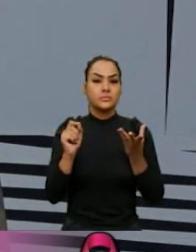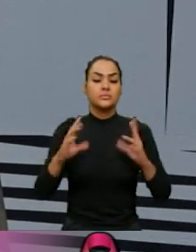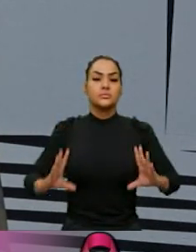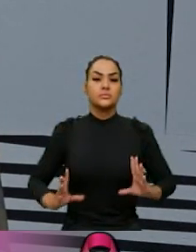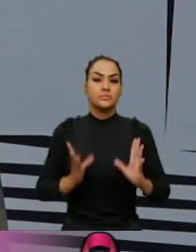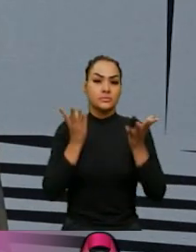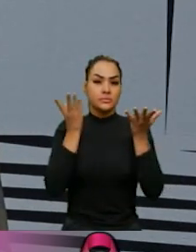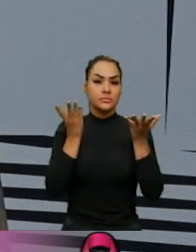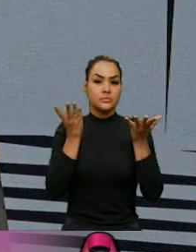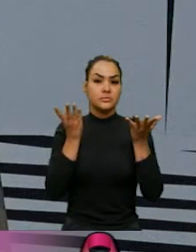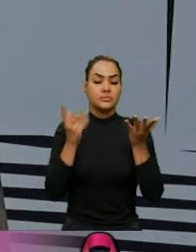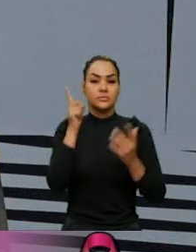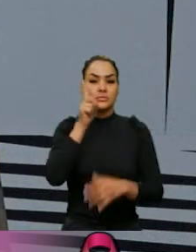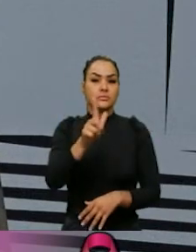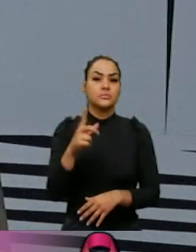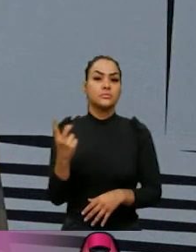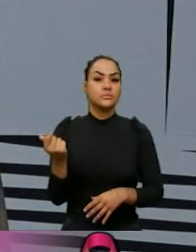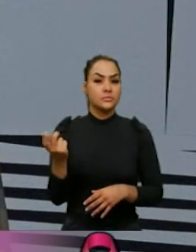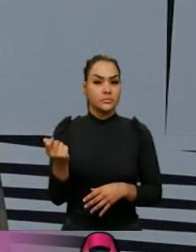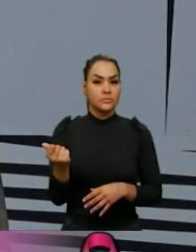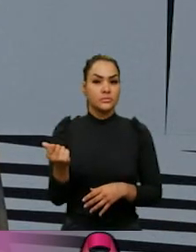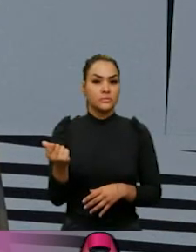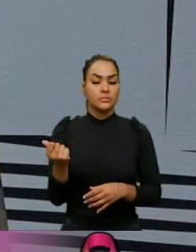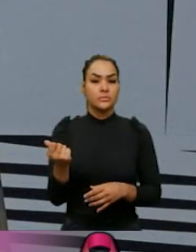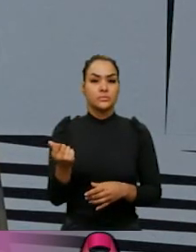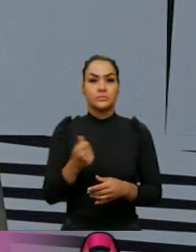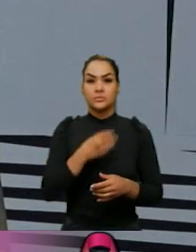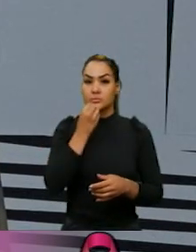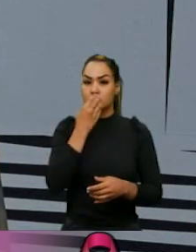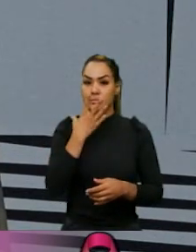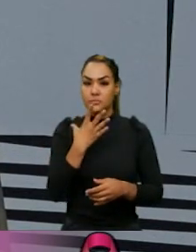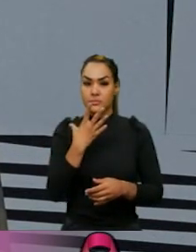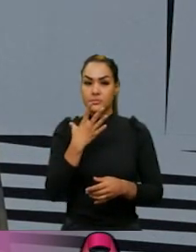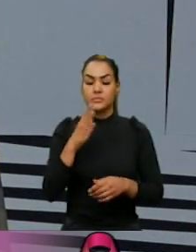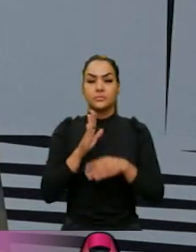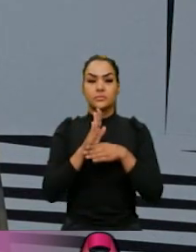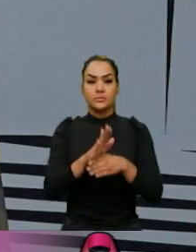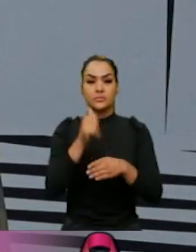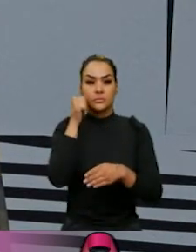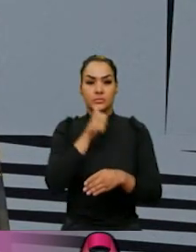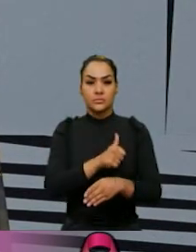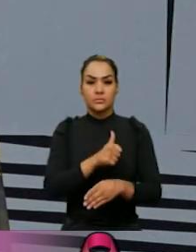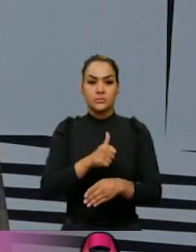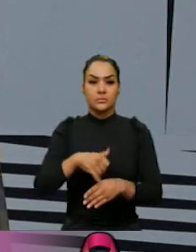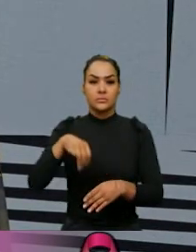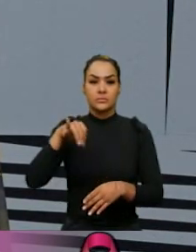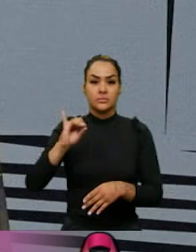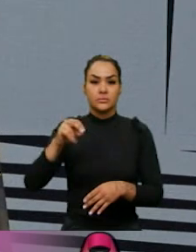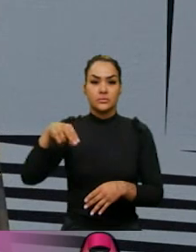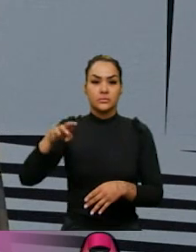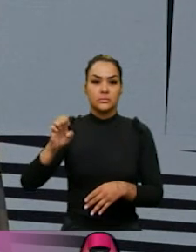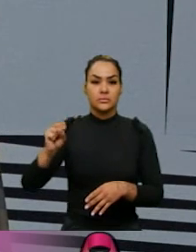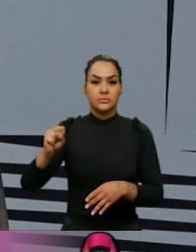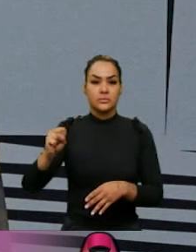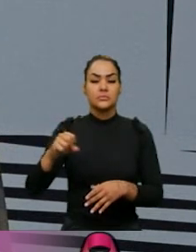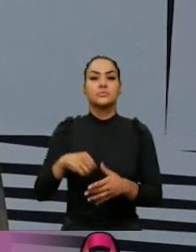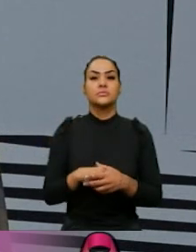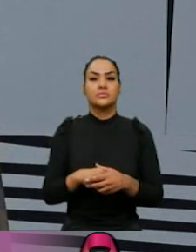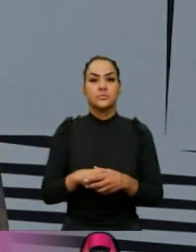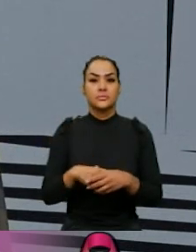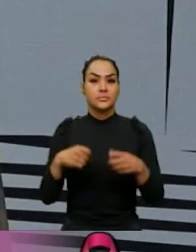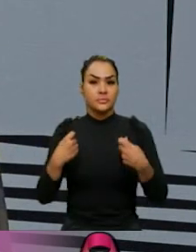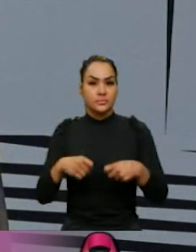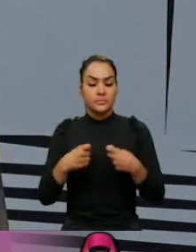recursos através da arrecadação de bens para ajudar a senhora Inês Balbo Garcia, que necessita permanecer